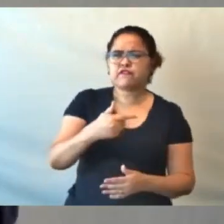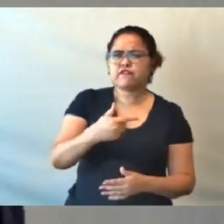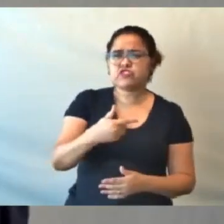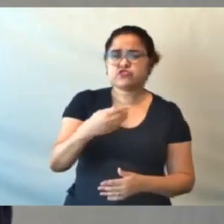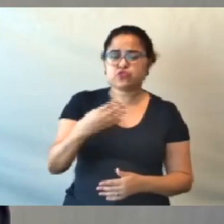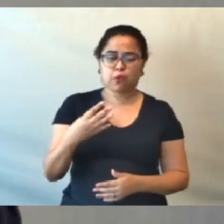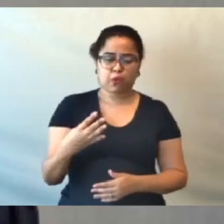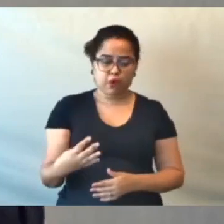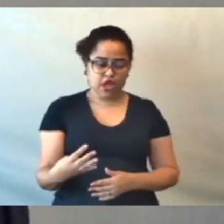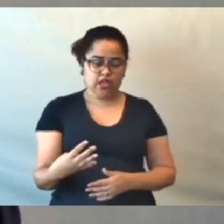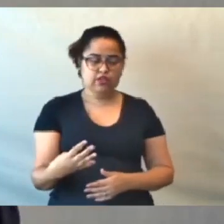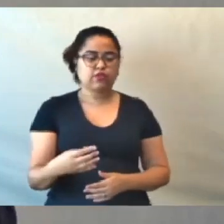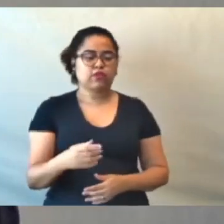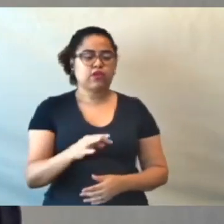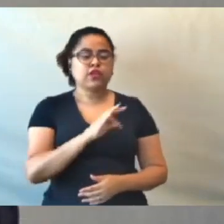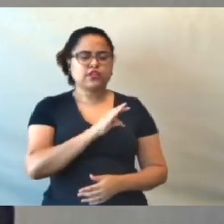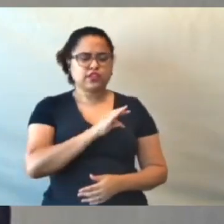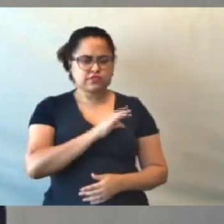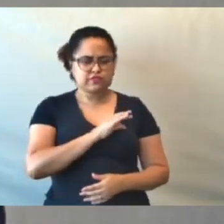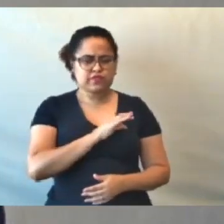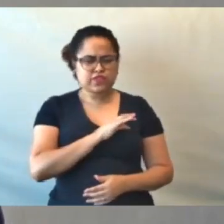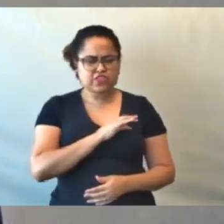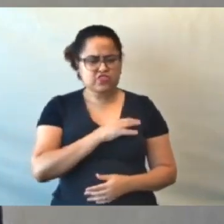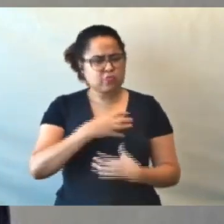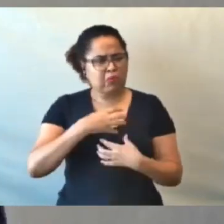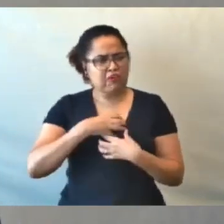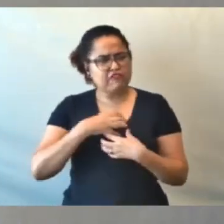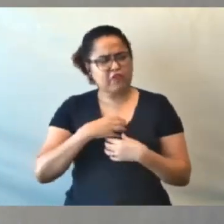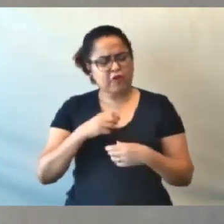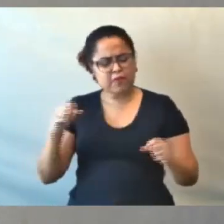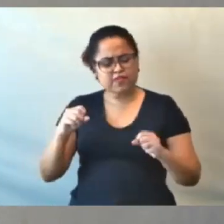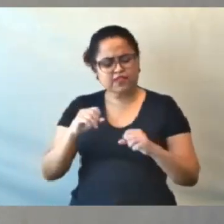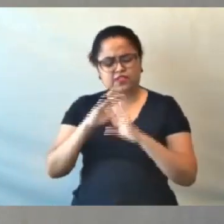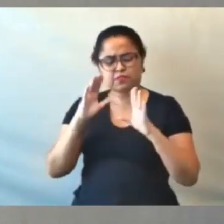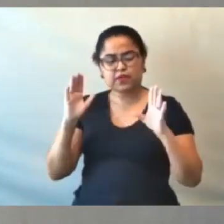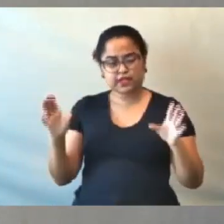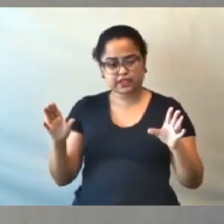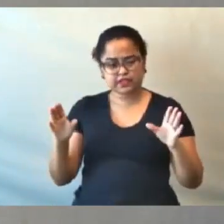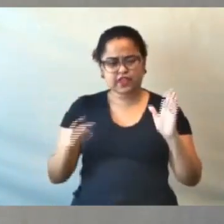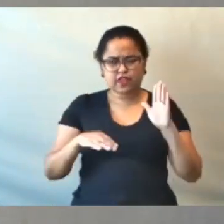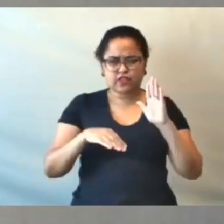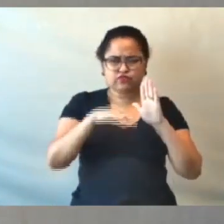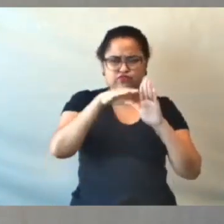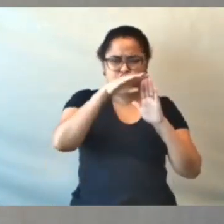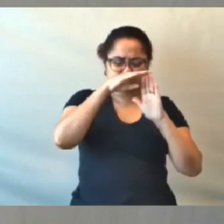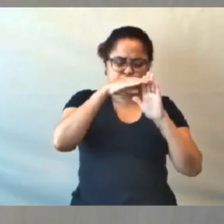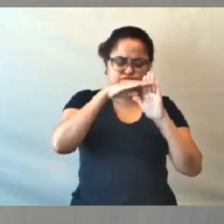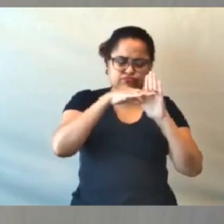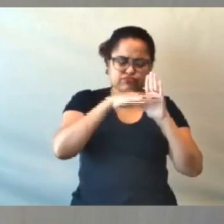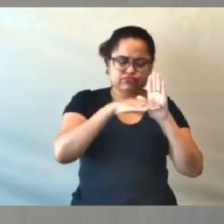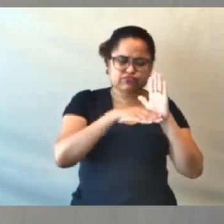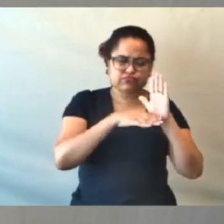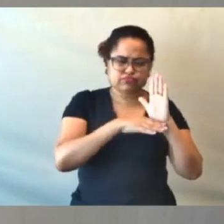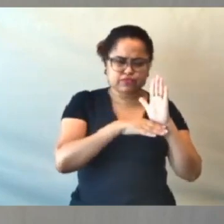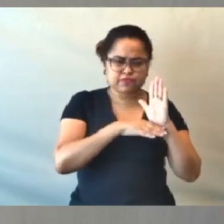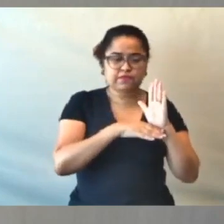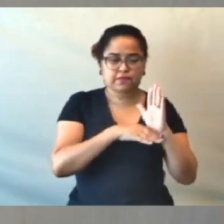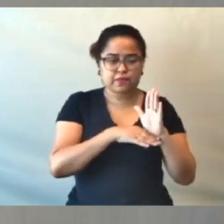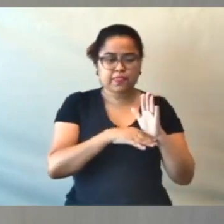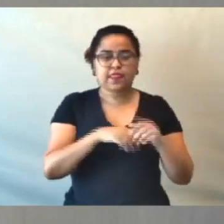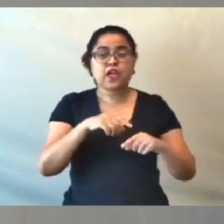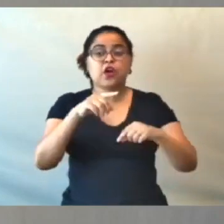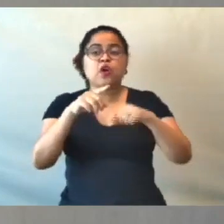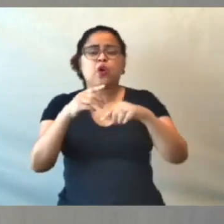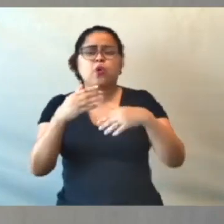transparente mesmo, acho que seria a melhor palavra, elencaram as ações, inclusive segmentando os tipos, as estruturas no lago e